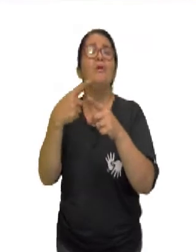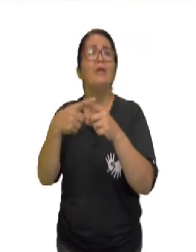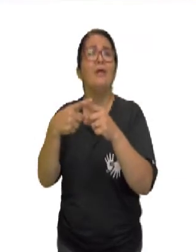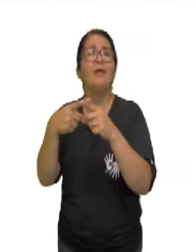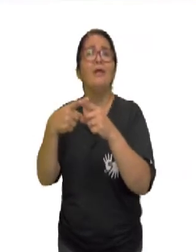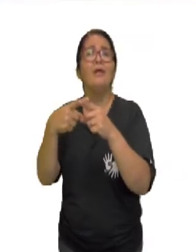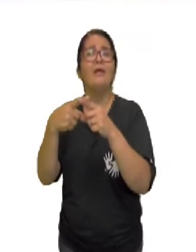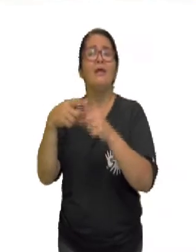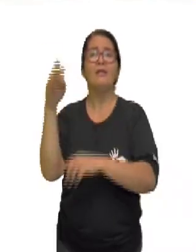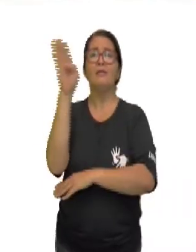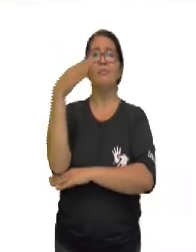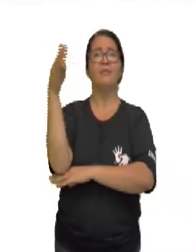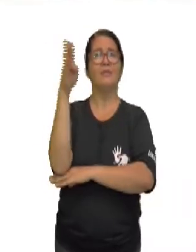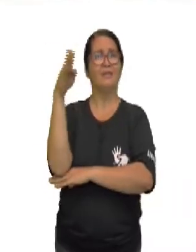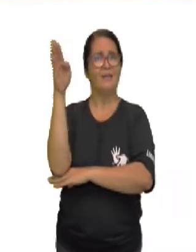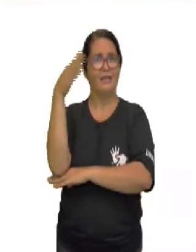Canadá